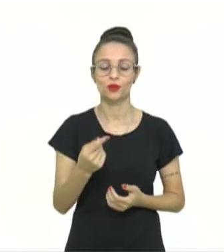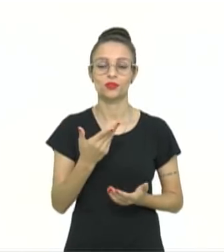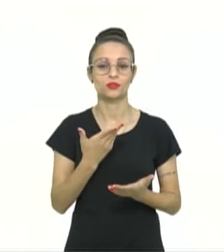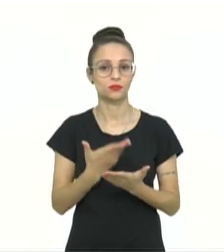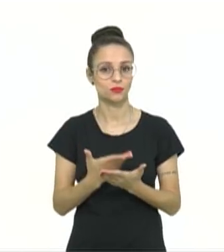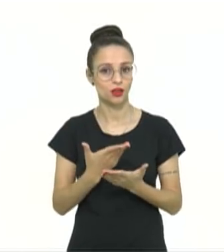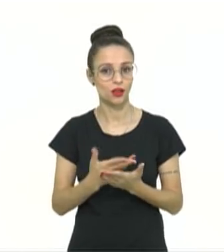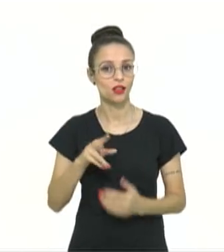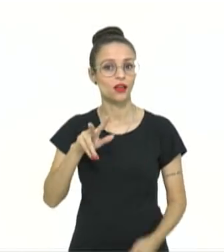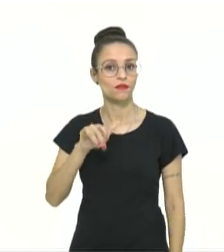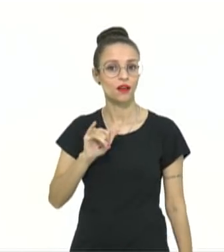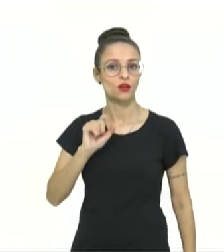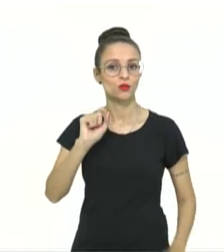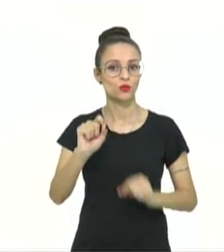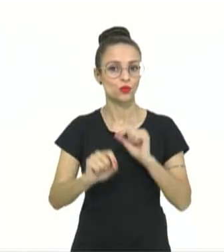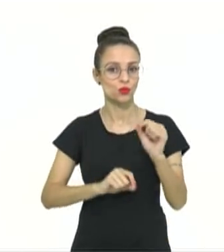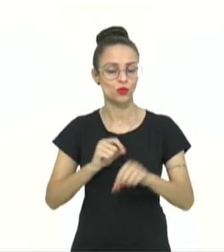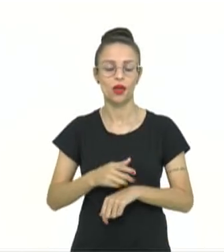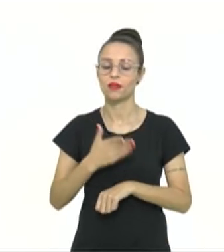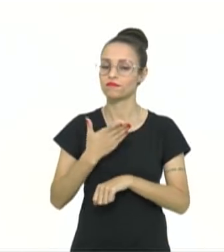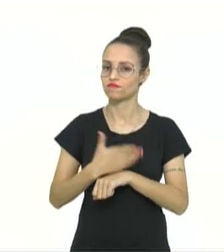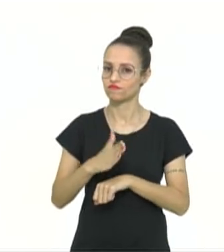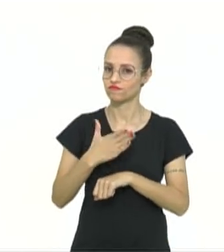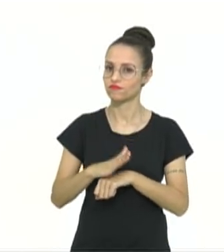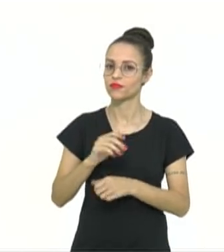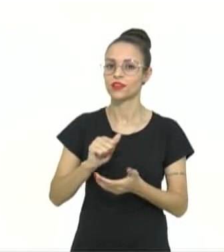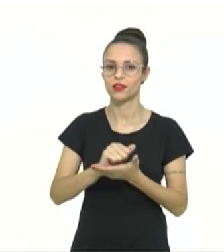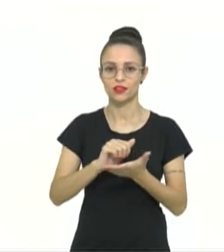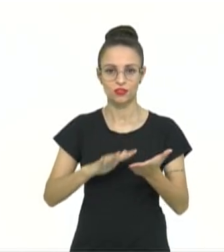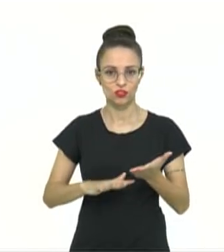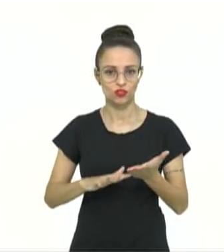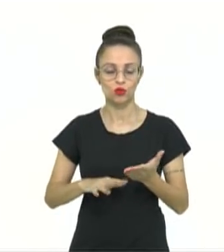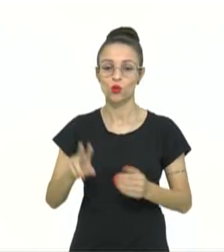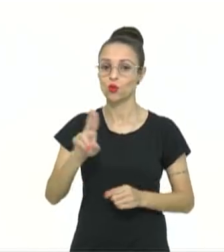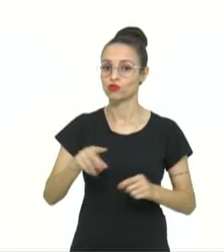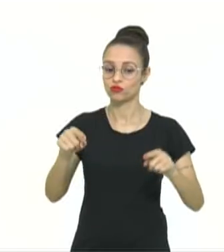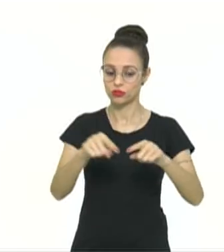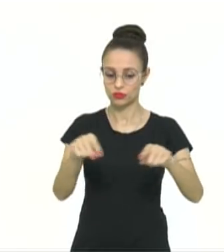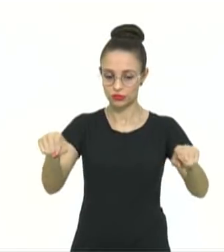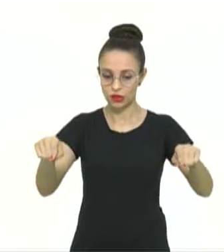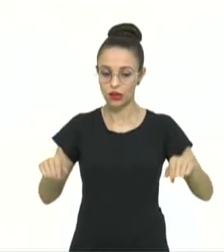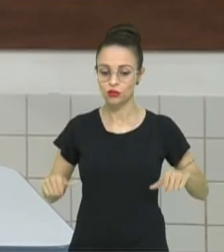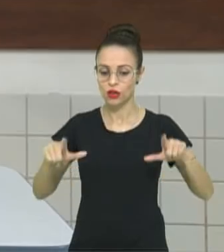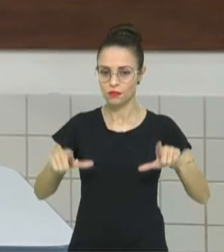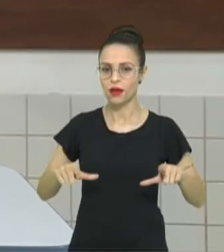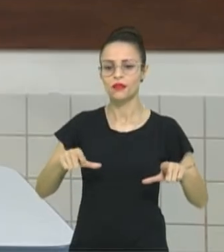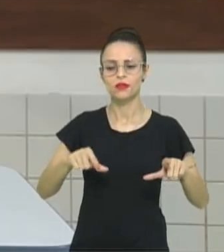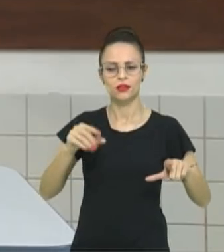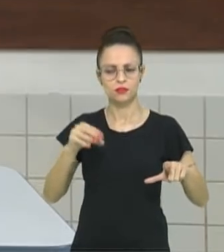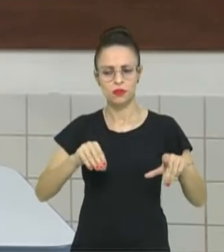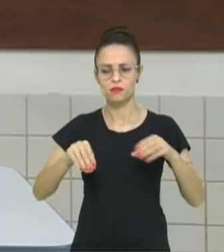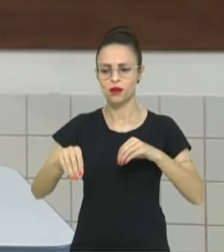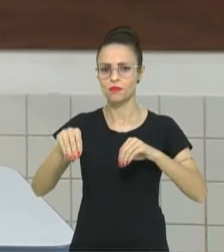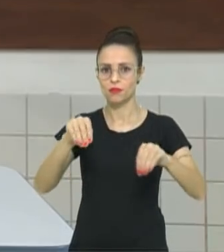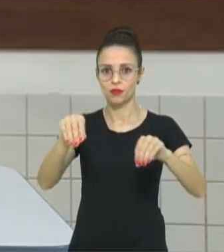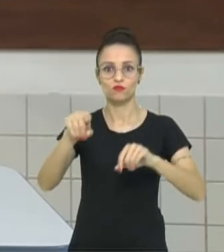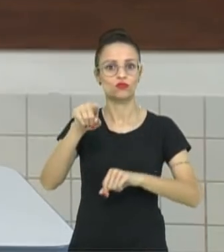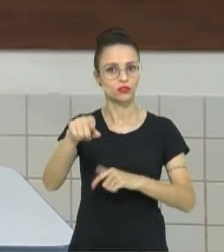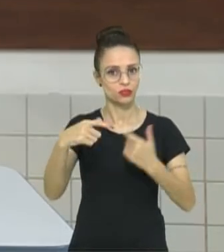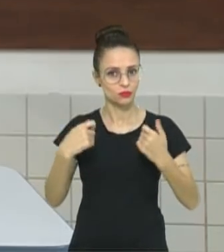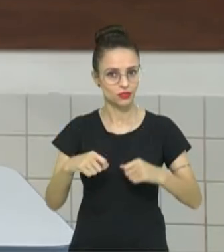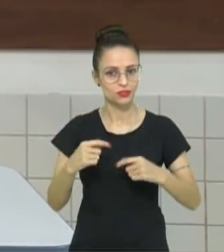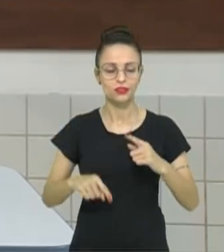a gente vai trabalhar, né, com exercícios utilizando a maquete, né? Então, tenha lá em mãos, né, o